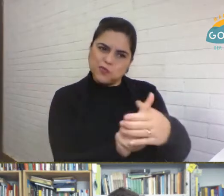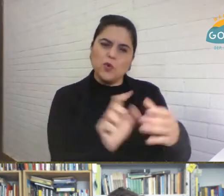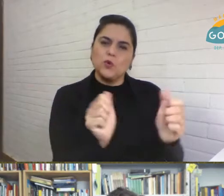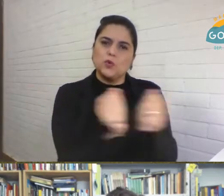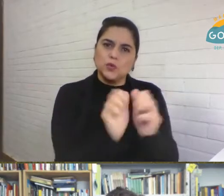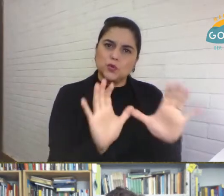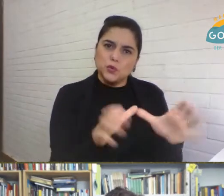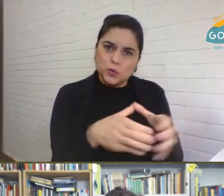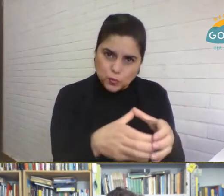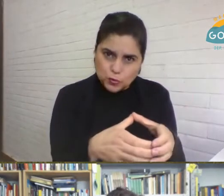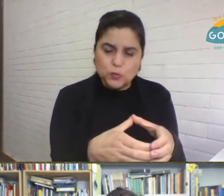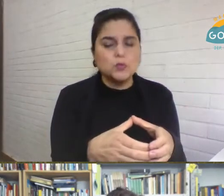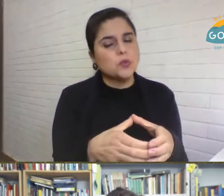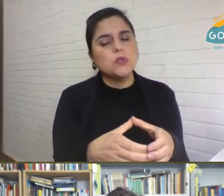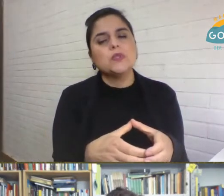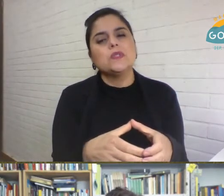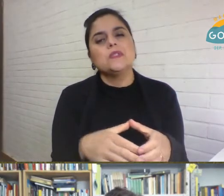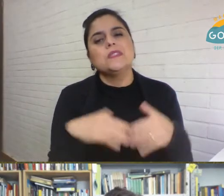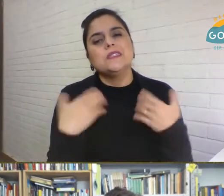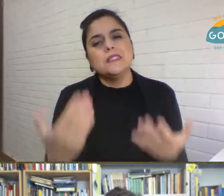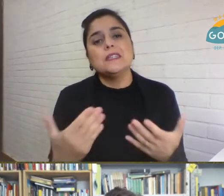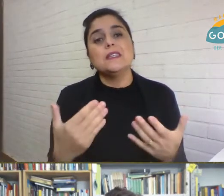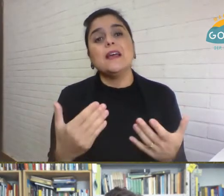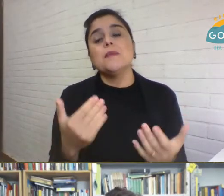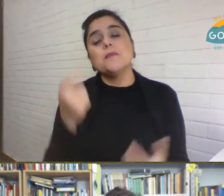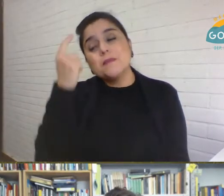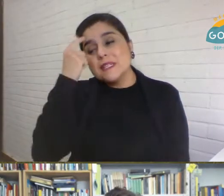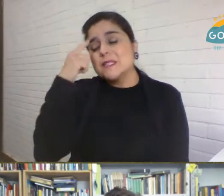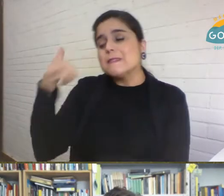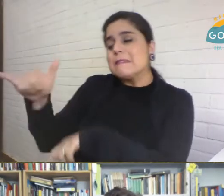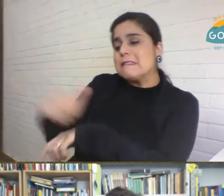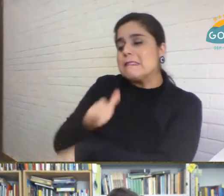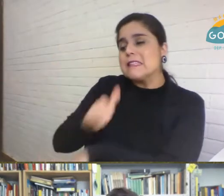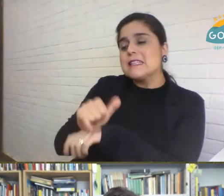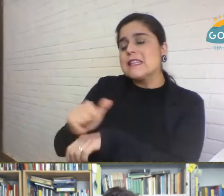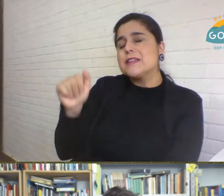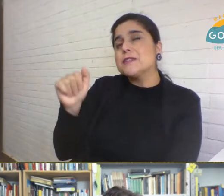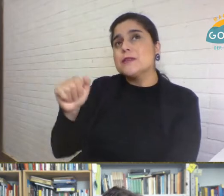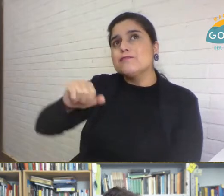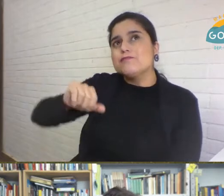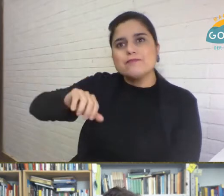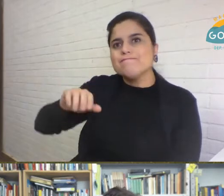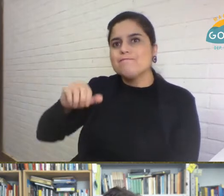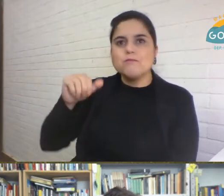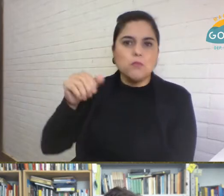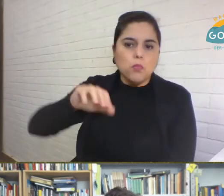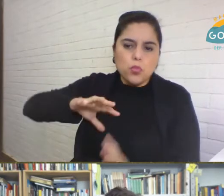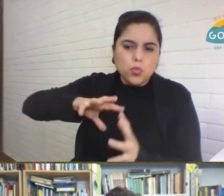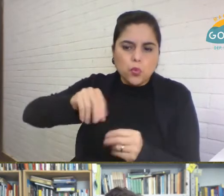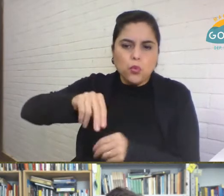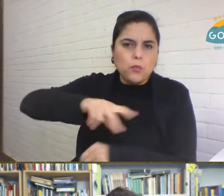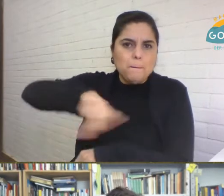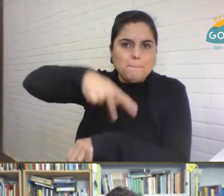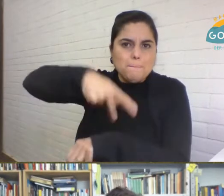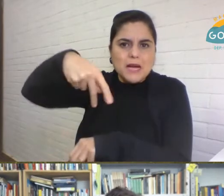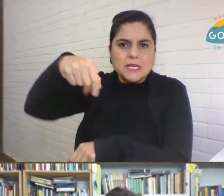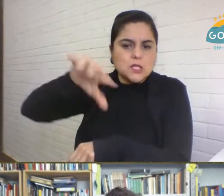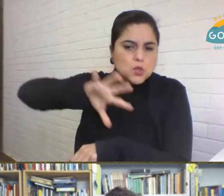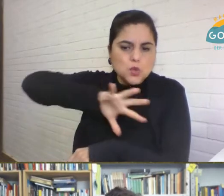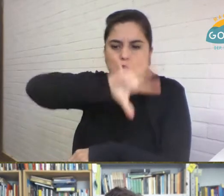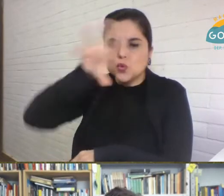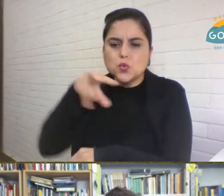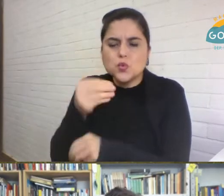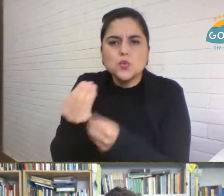pediu a construção de uma estratégia nacional. o apontar claro de caminhos por